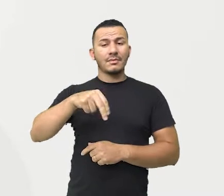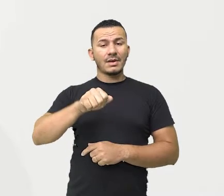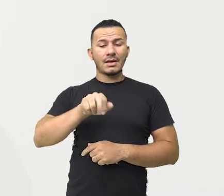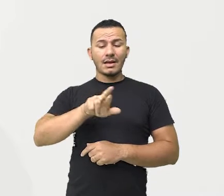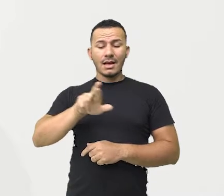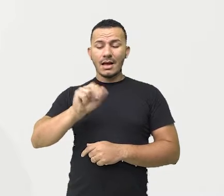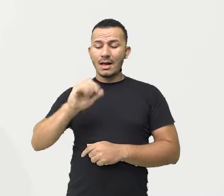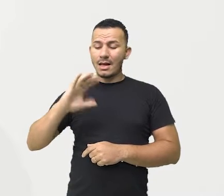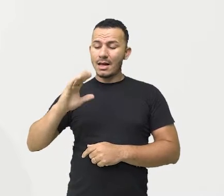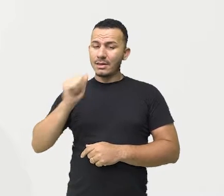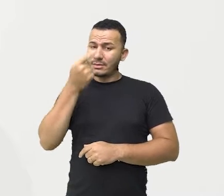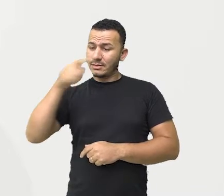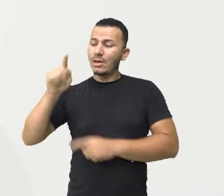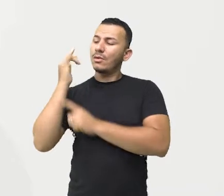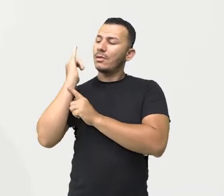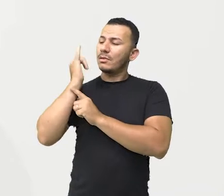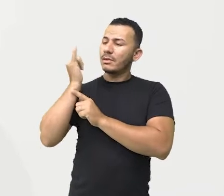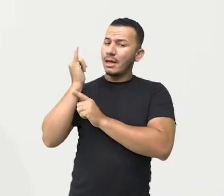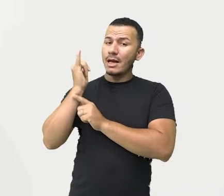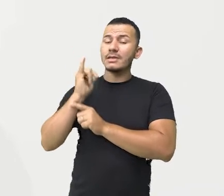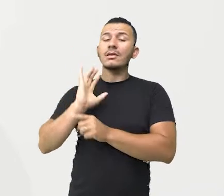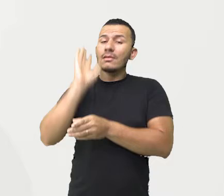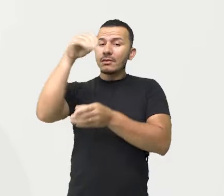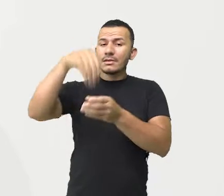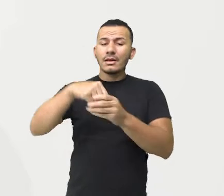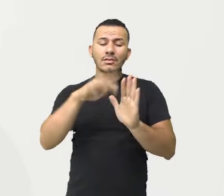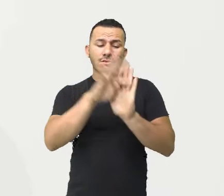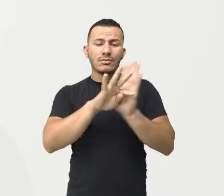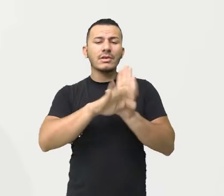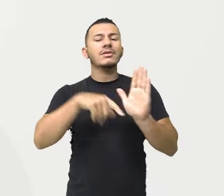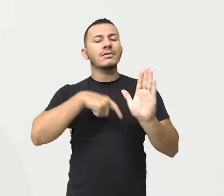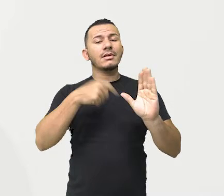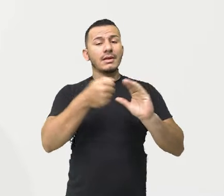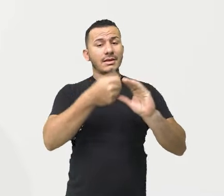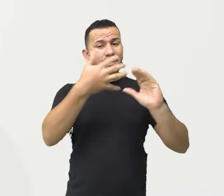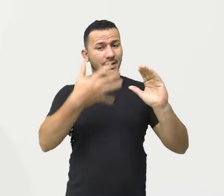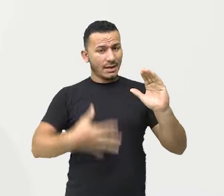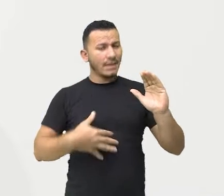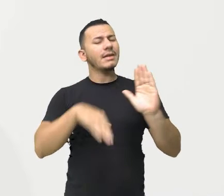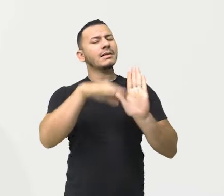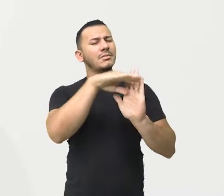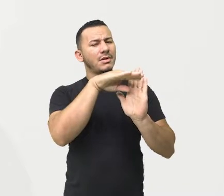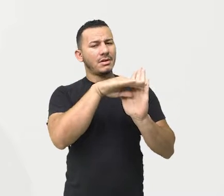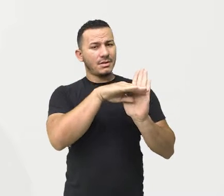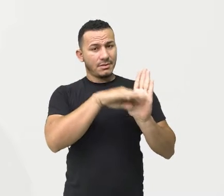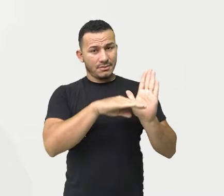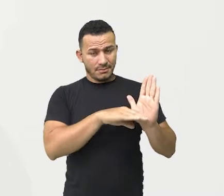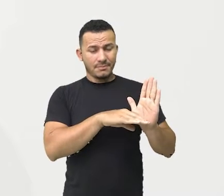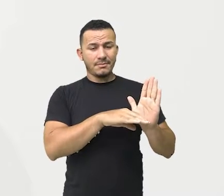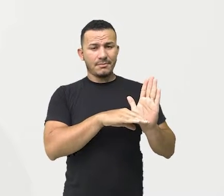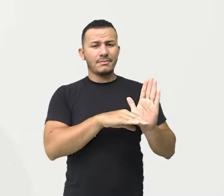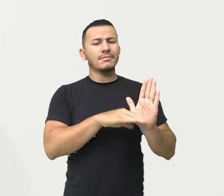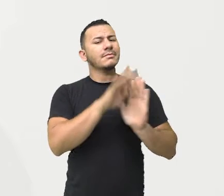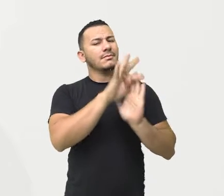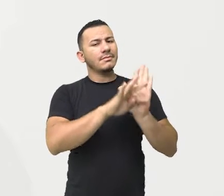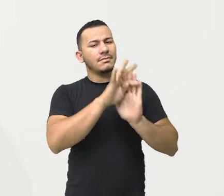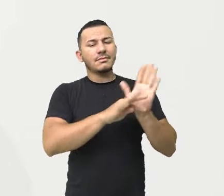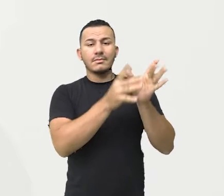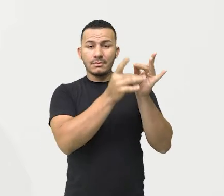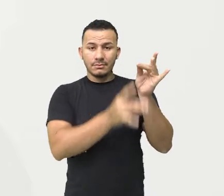Eles trazem uma característica. O texto descritivo é aquele que